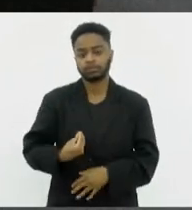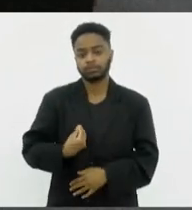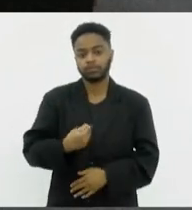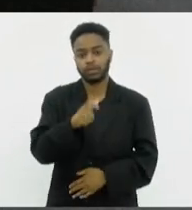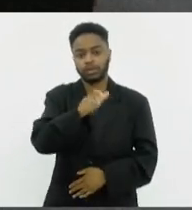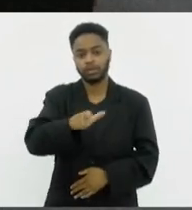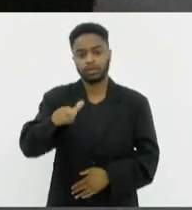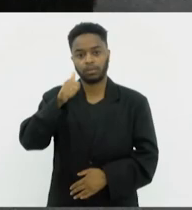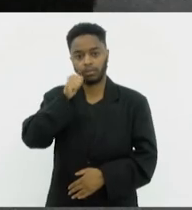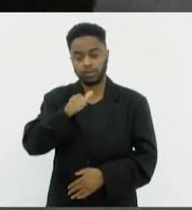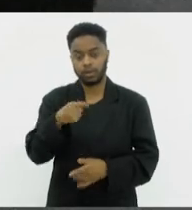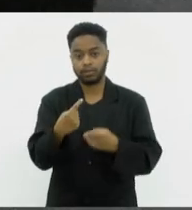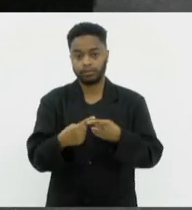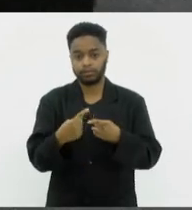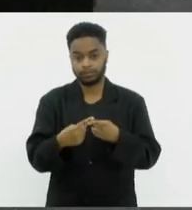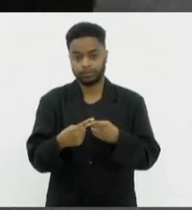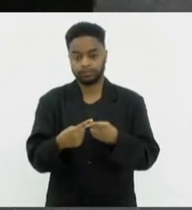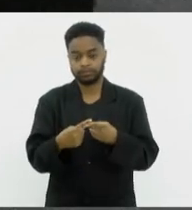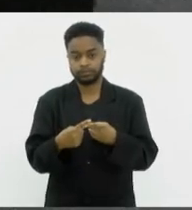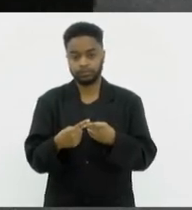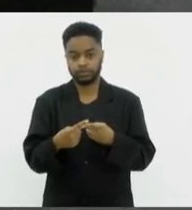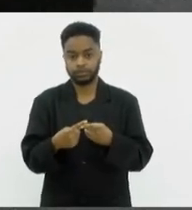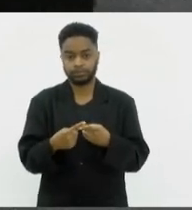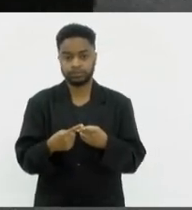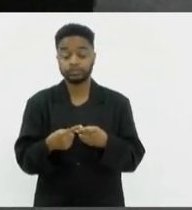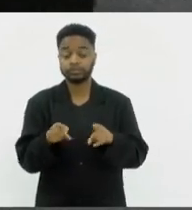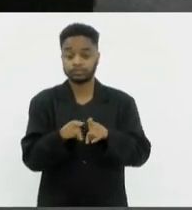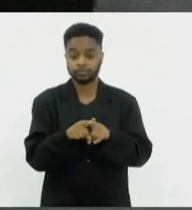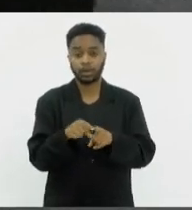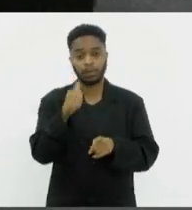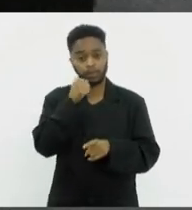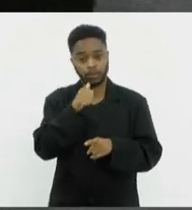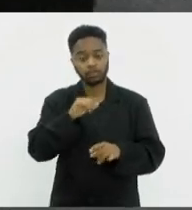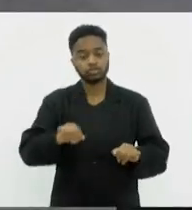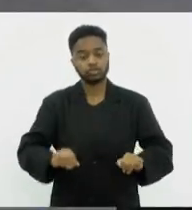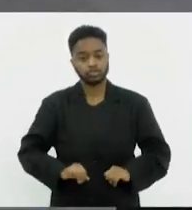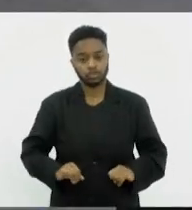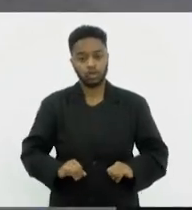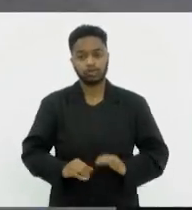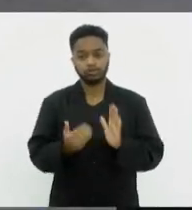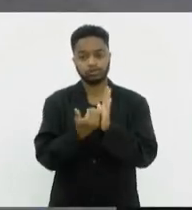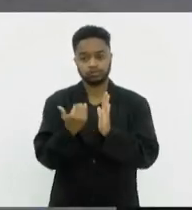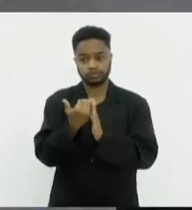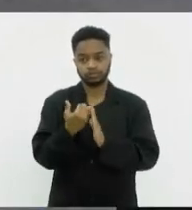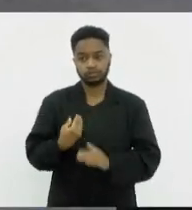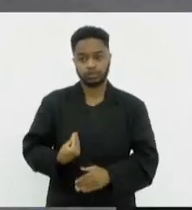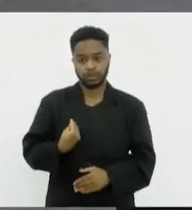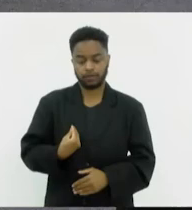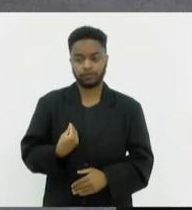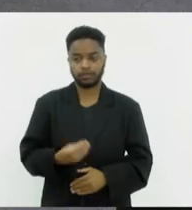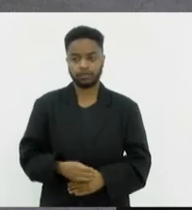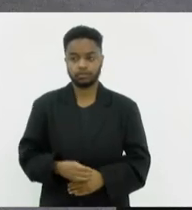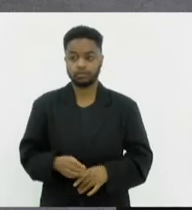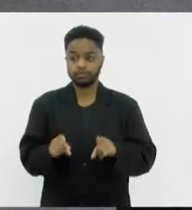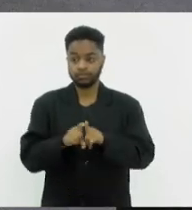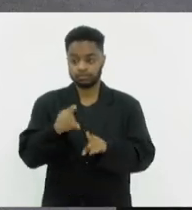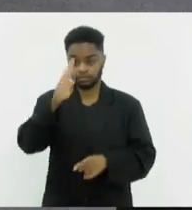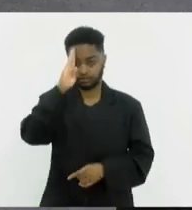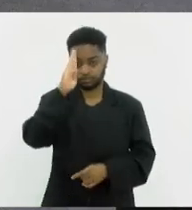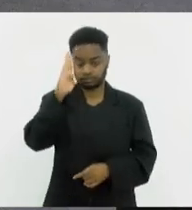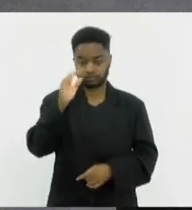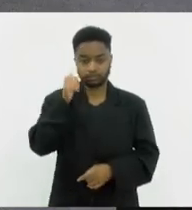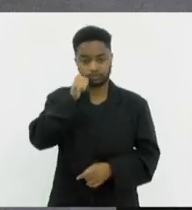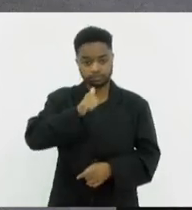essas, deputado Carlos Mink, que também sofrem impactos nefastos, verdade, na sua vida. Em especial,